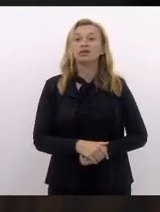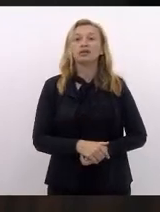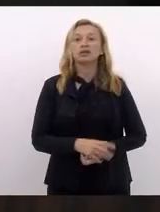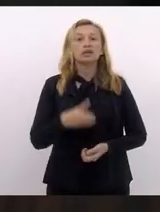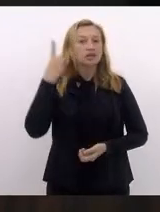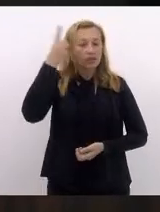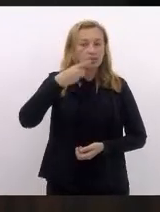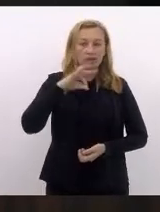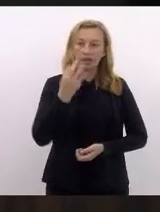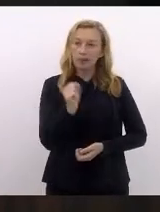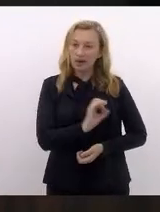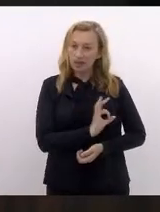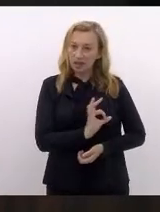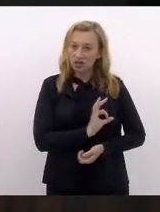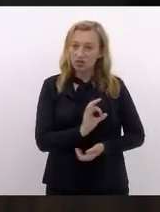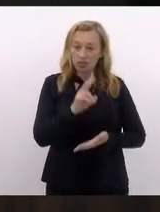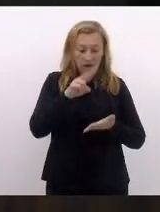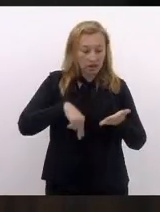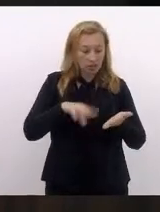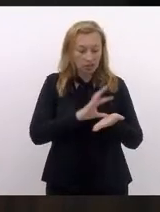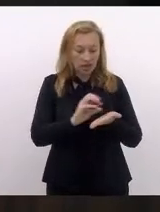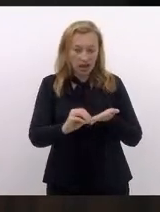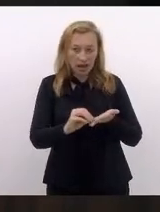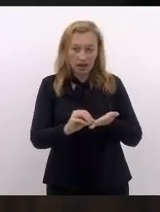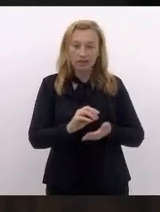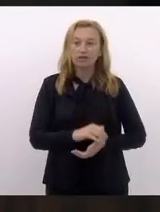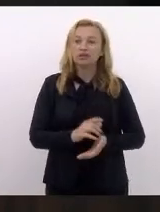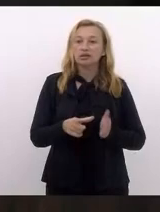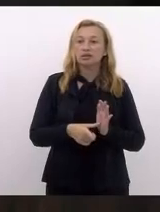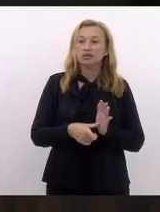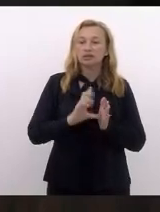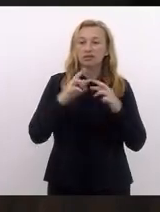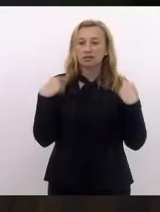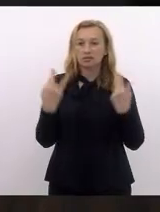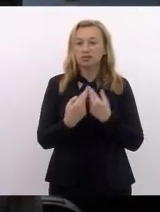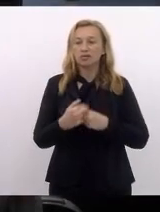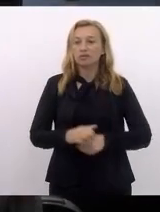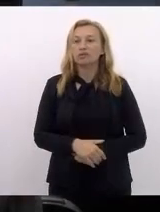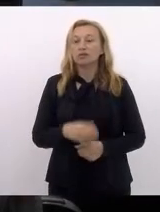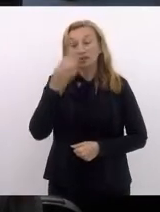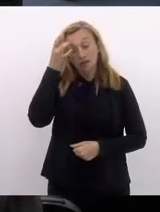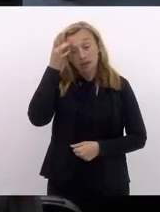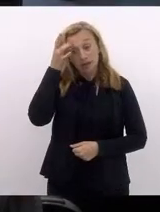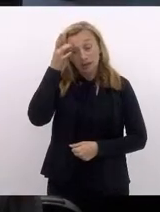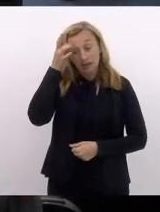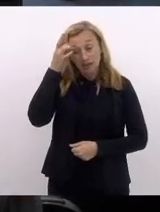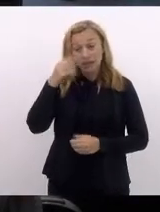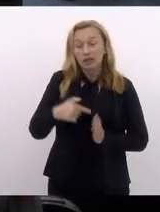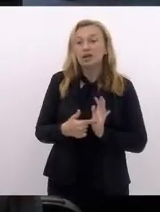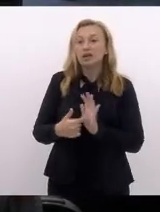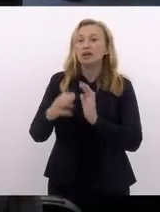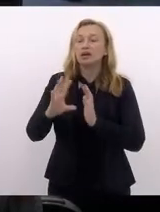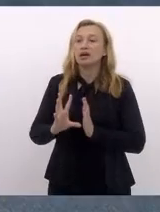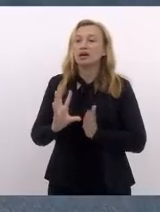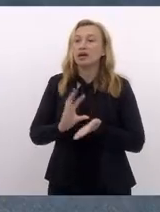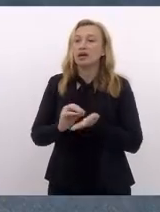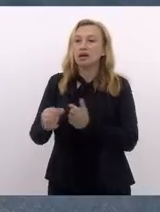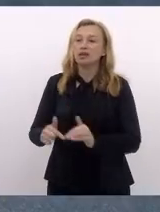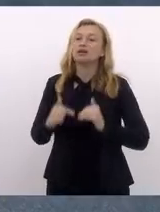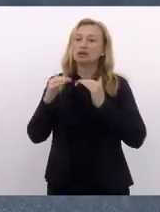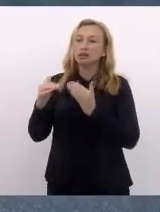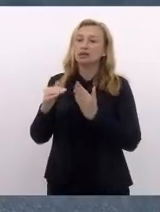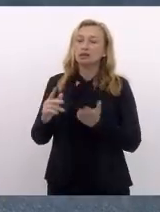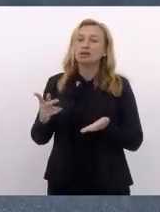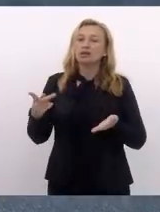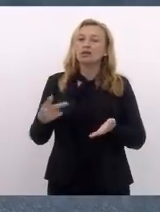maratonista deputada Martha Rocha fazer a leitura da ata da sessão anterior a ata reflete com exatidão o